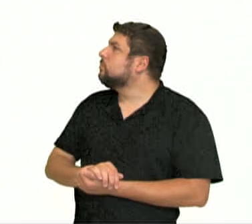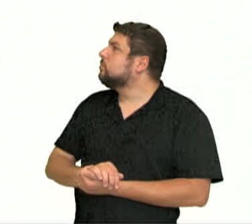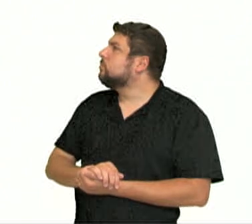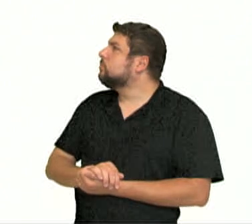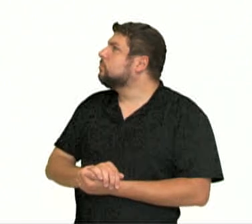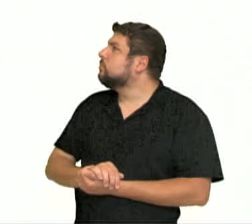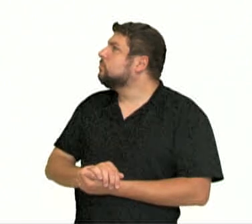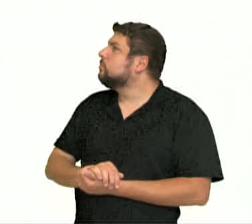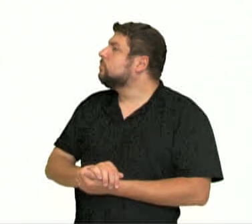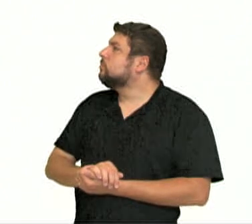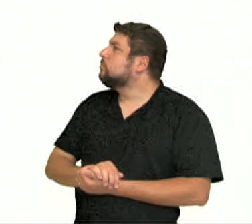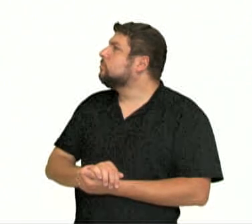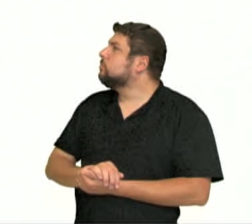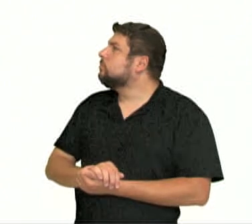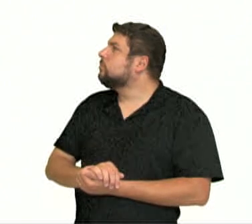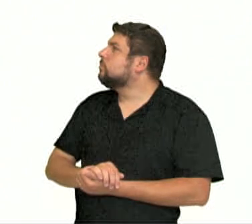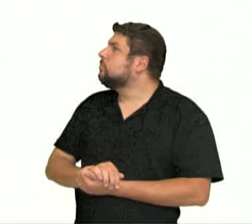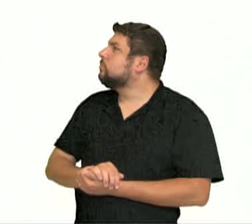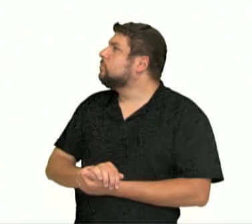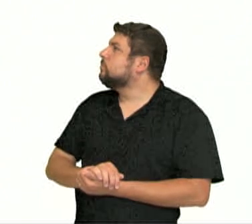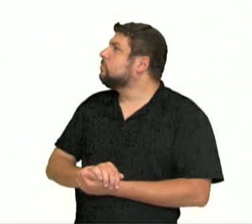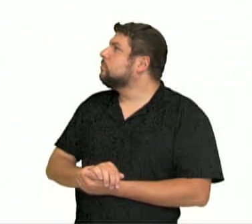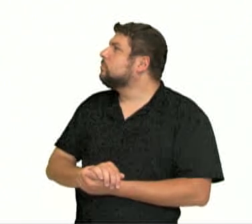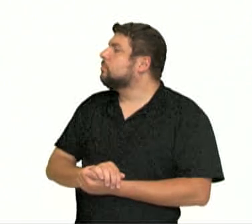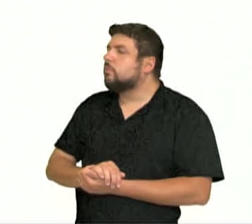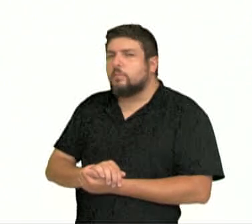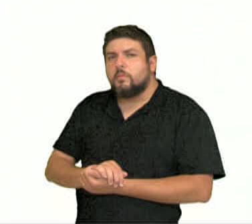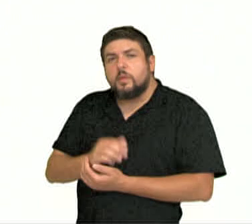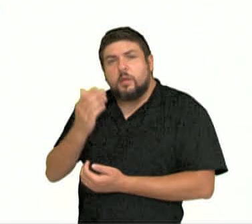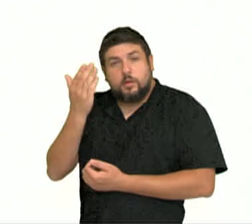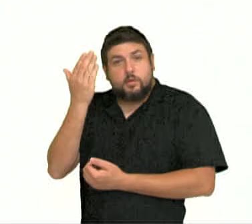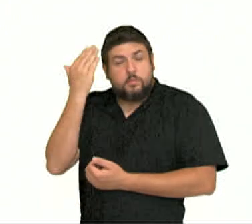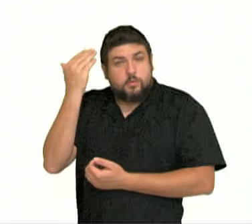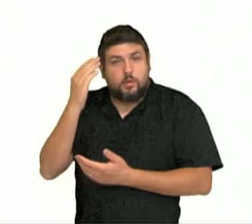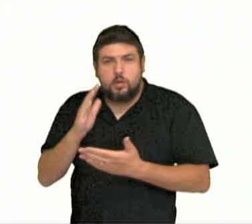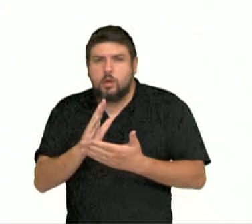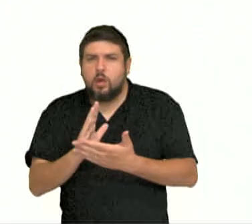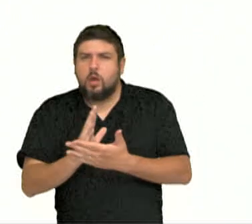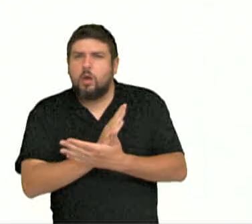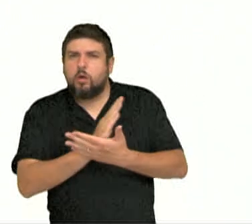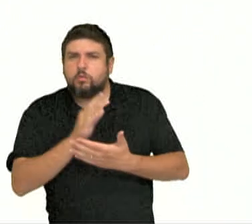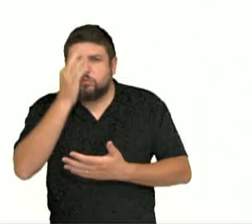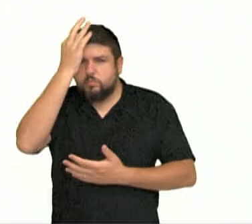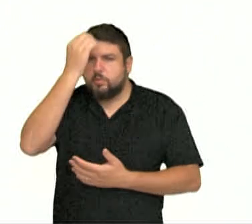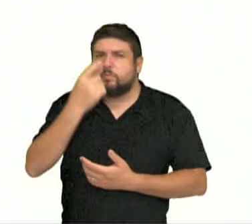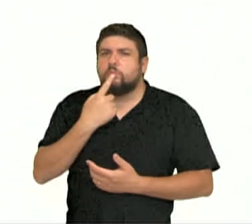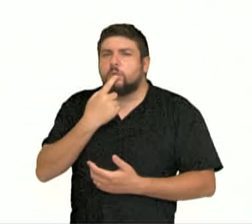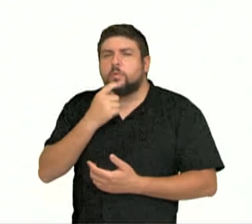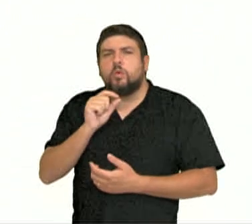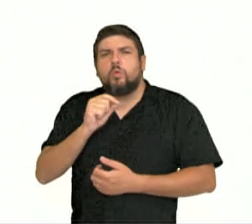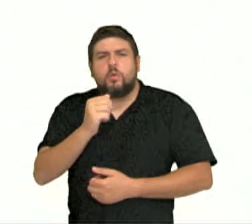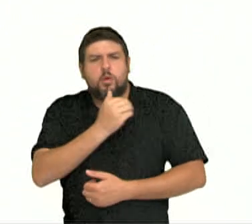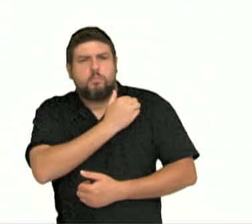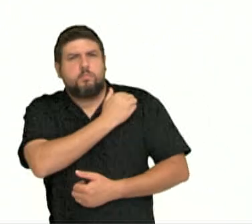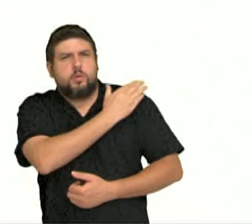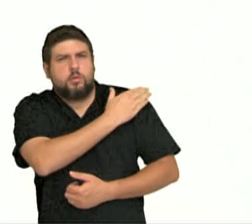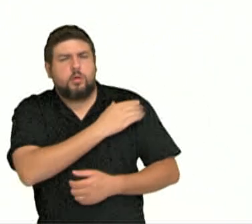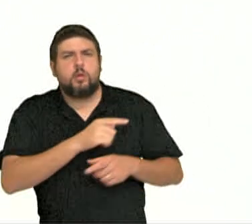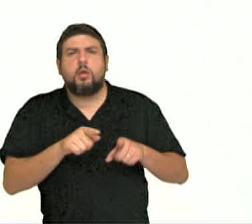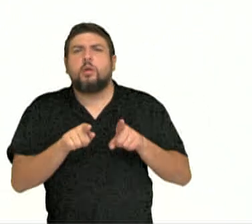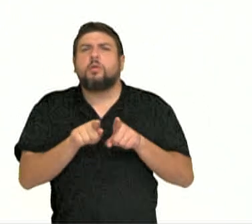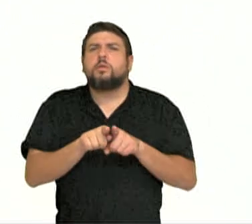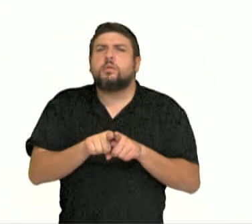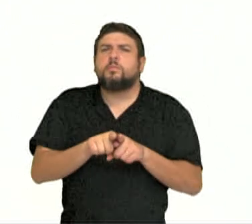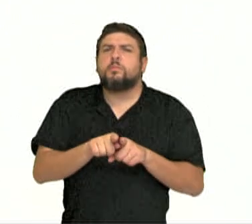prejuízo ou desconhecimento. Em outras épocas, certos tipos eram perseguidos por preconceito ou até mesmo desconhecimento,